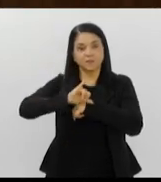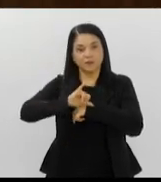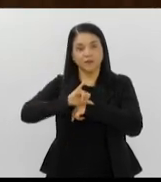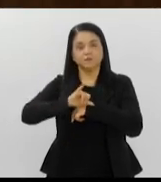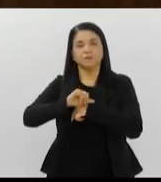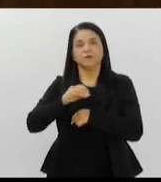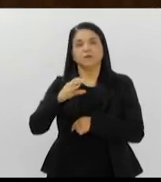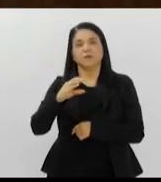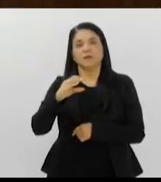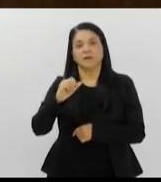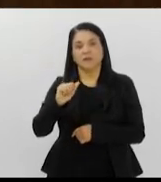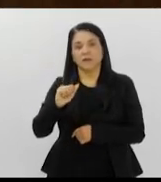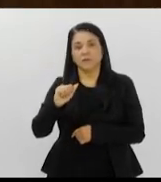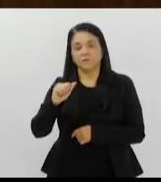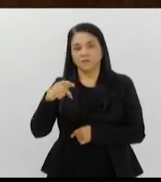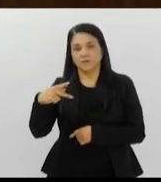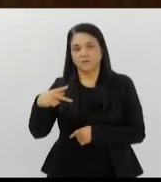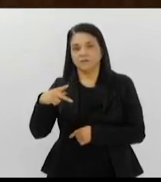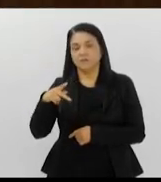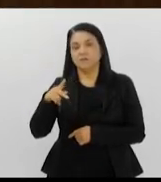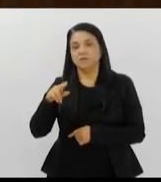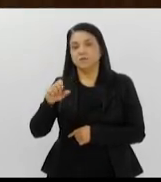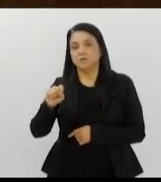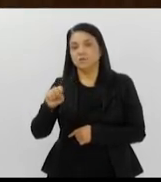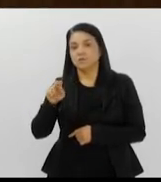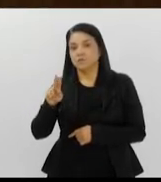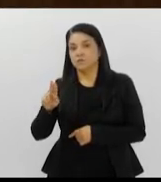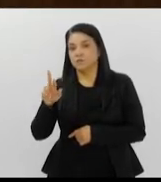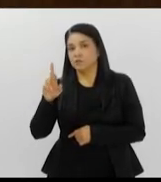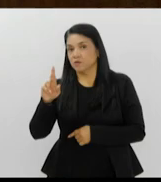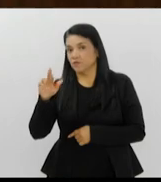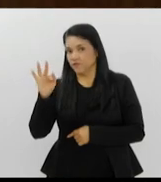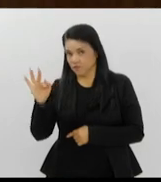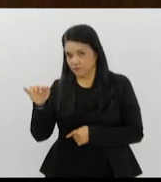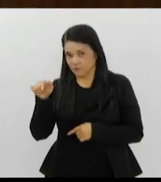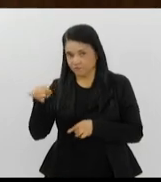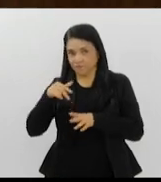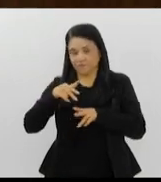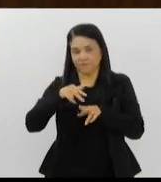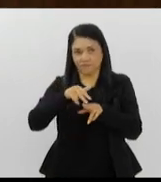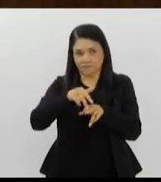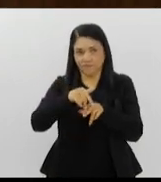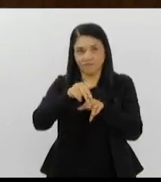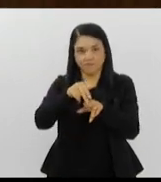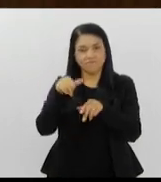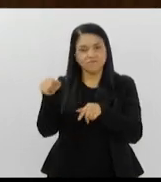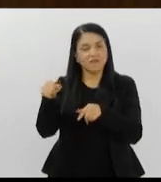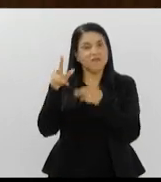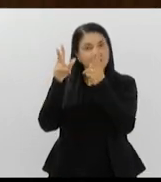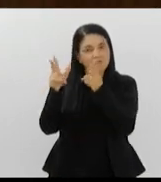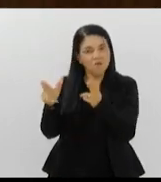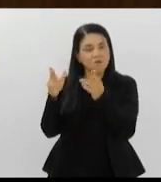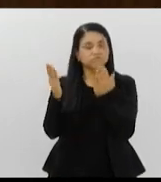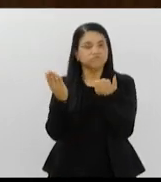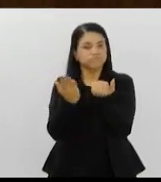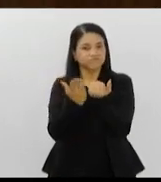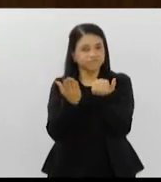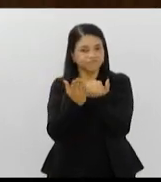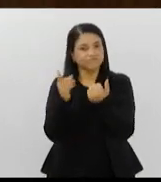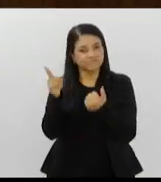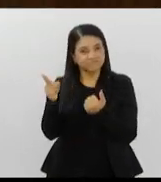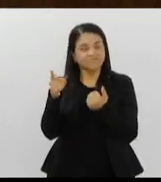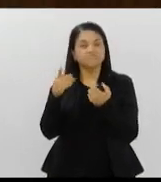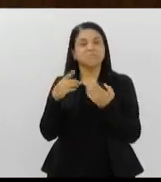na linha do que falou agora o deputado Samuel Malafaia, que é um esporte